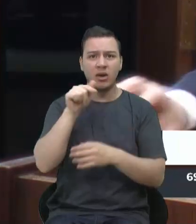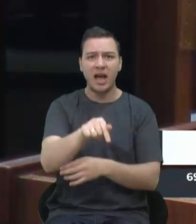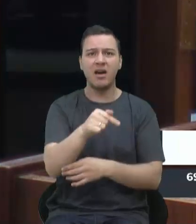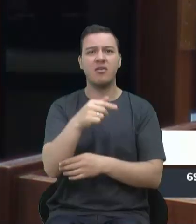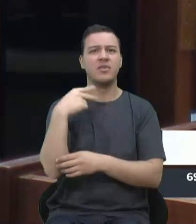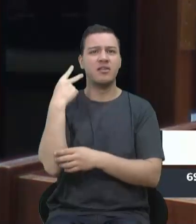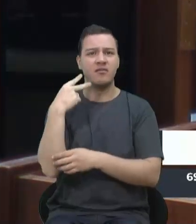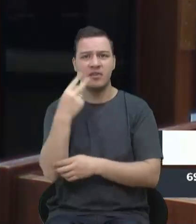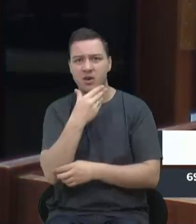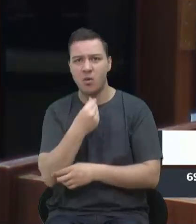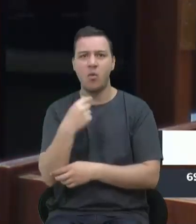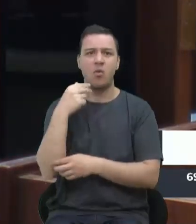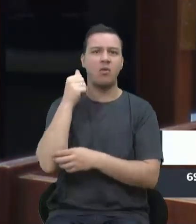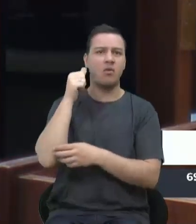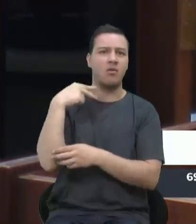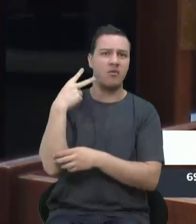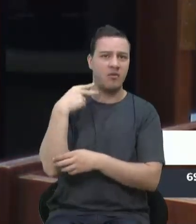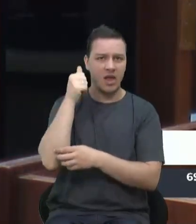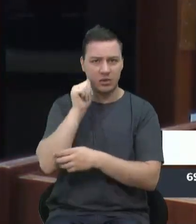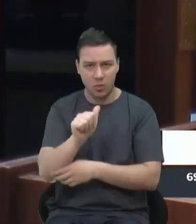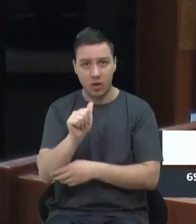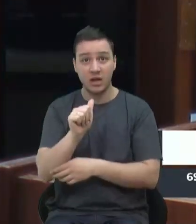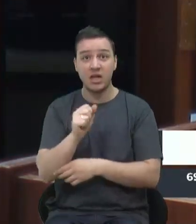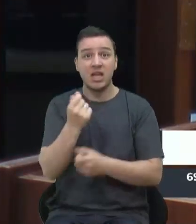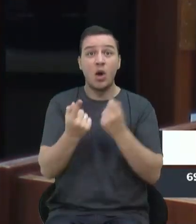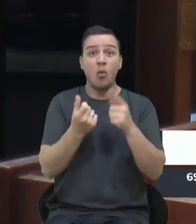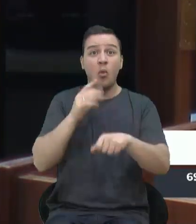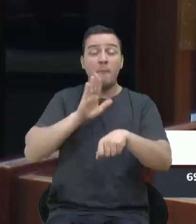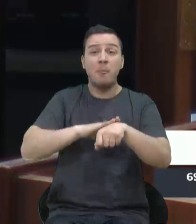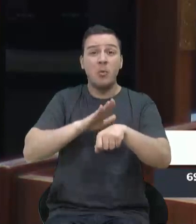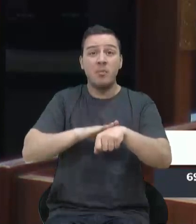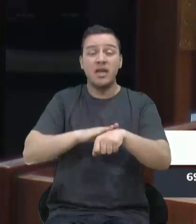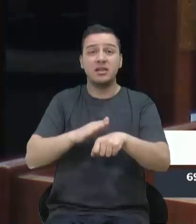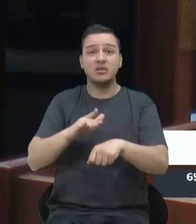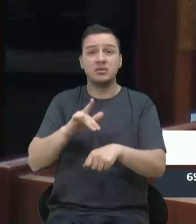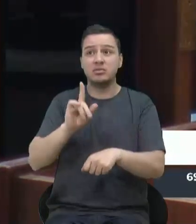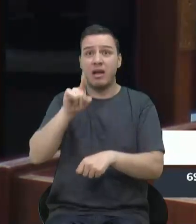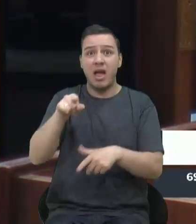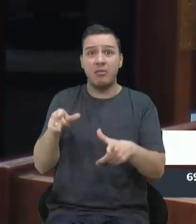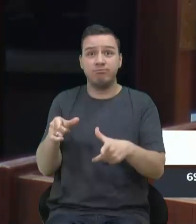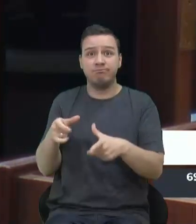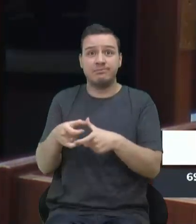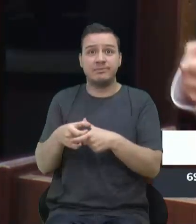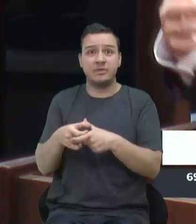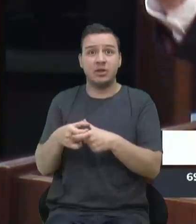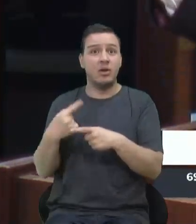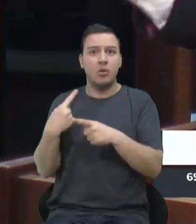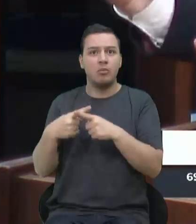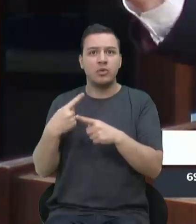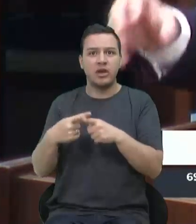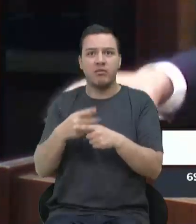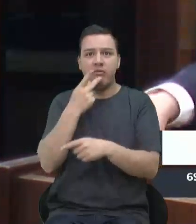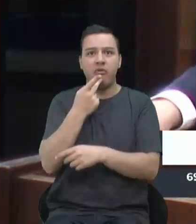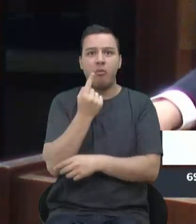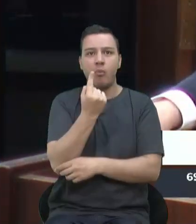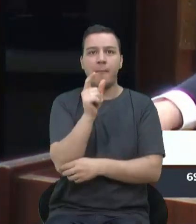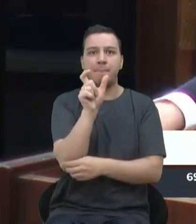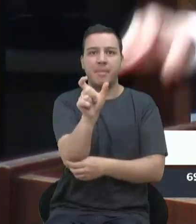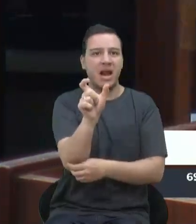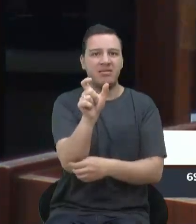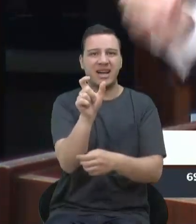que circunstancialmente, que momentaneamente esteja em minoria, porque colocou uma palavra mal